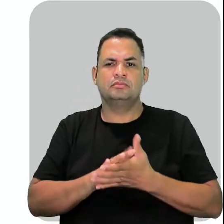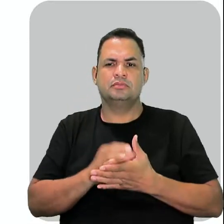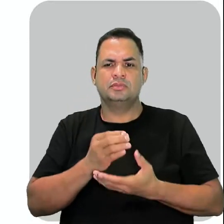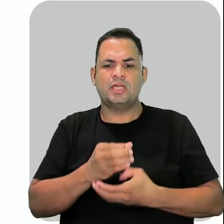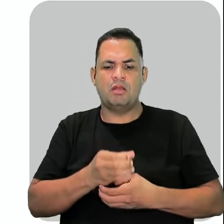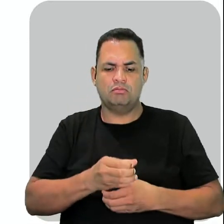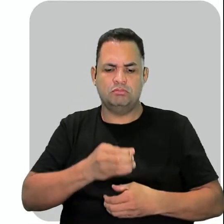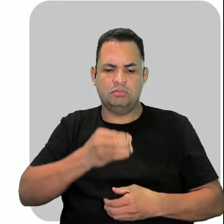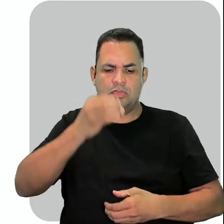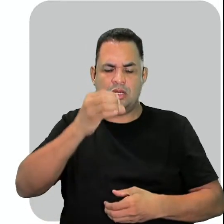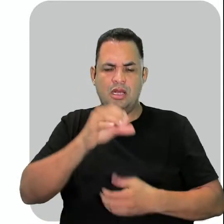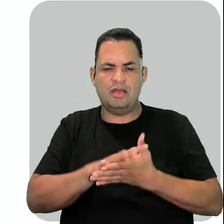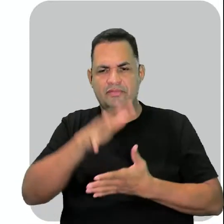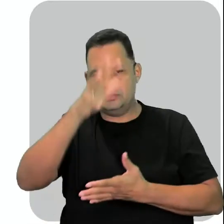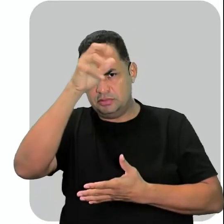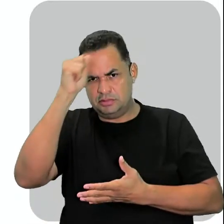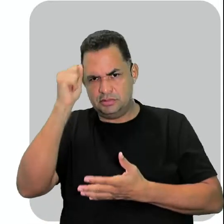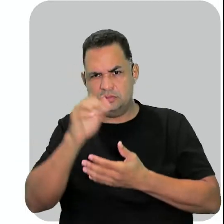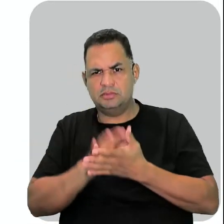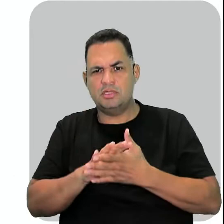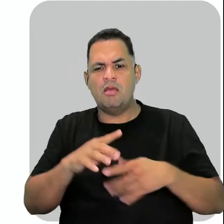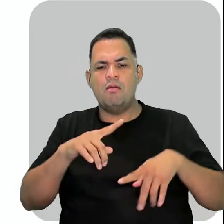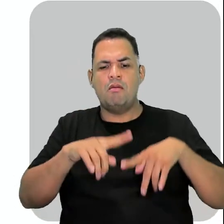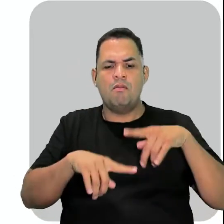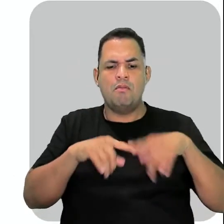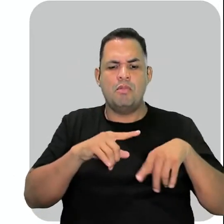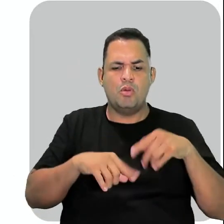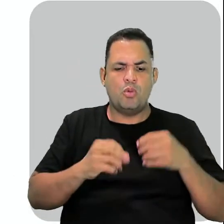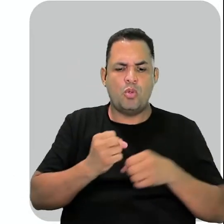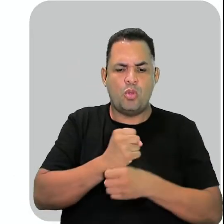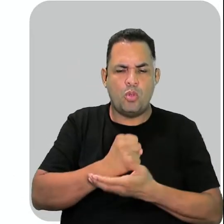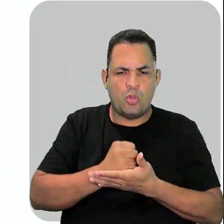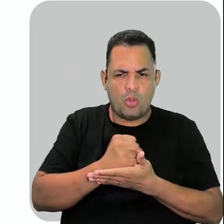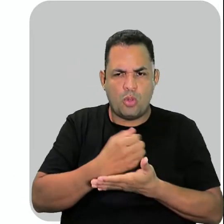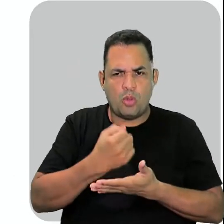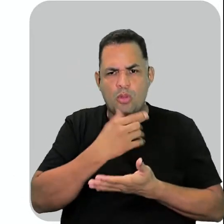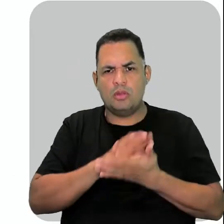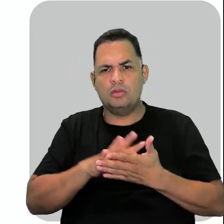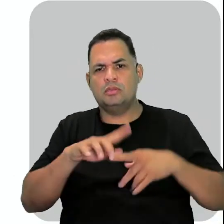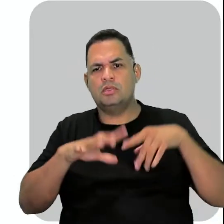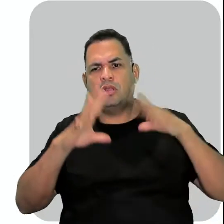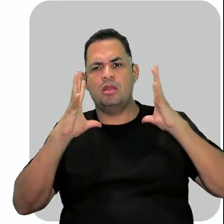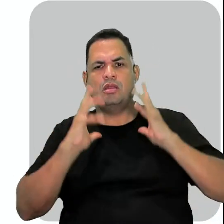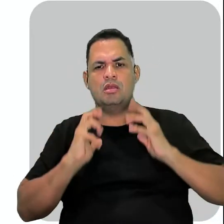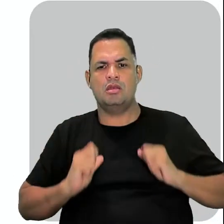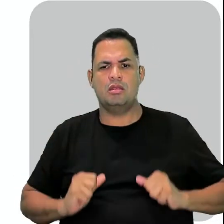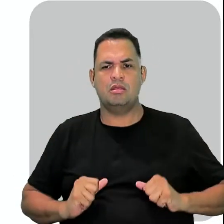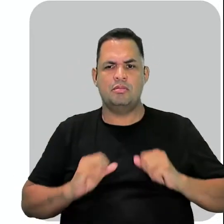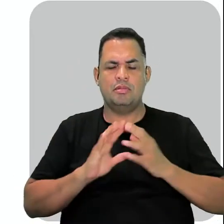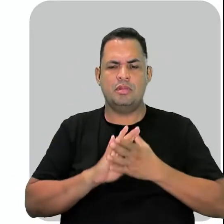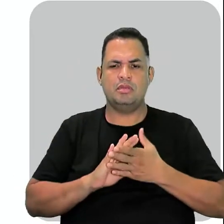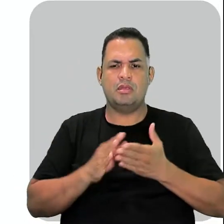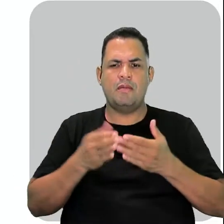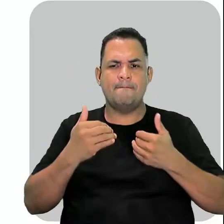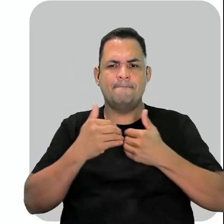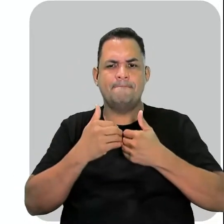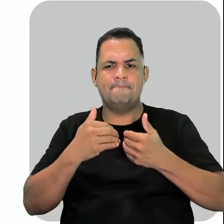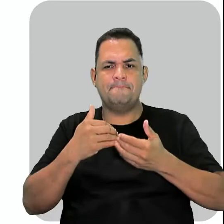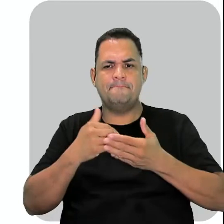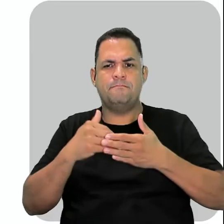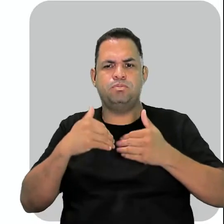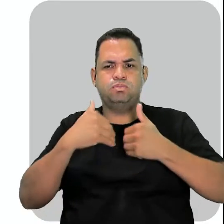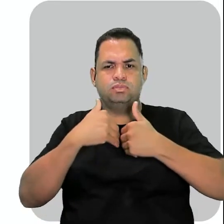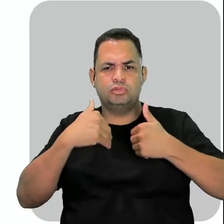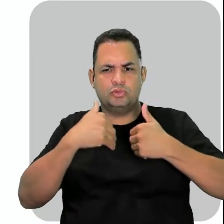frascos de refrigerante, produtos farmacêuticos, de limpeza, mantas de impermeabilização. E o número